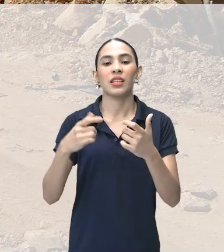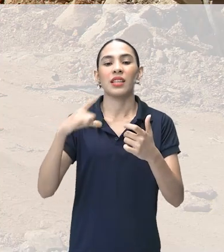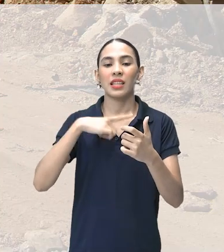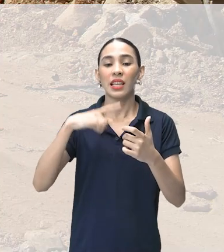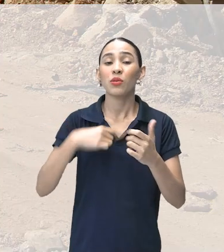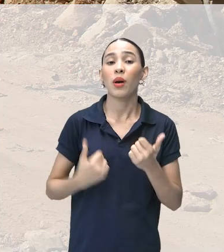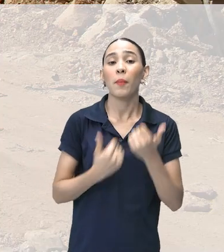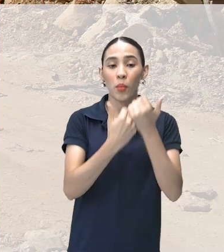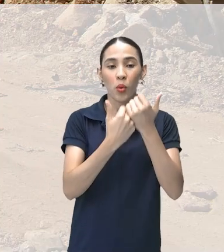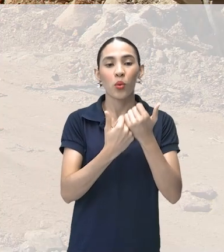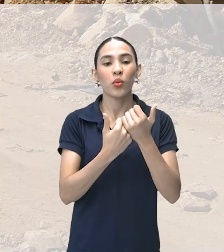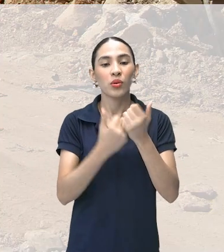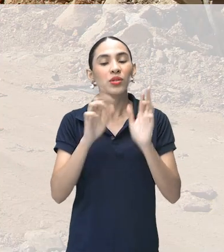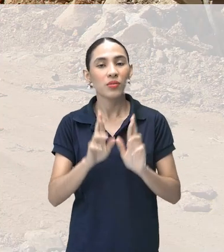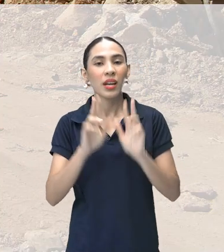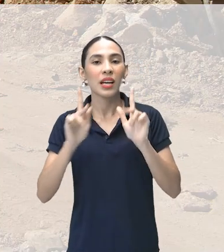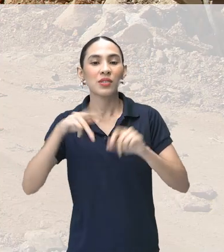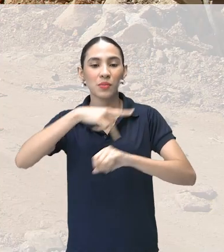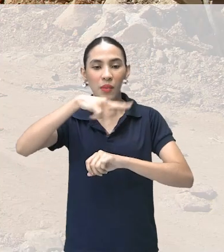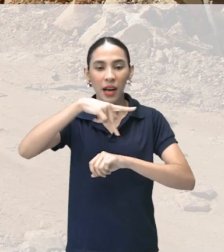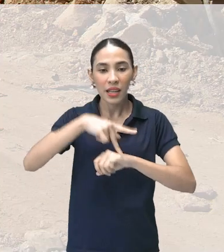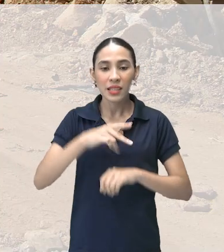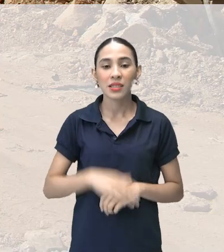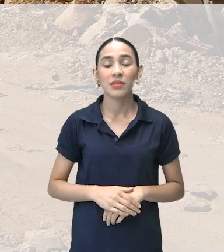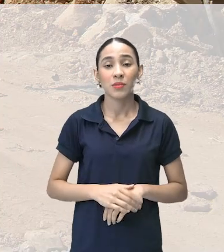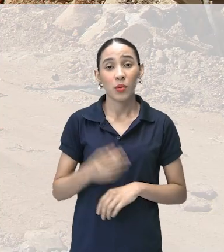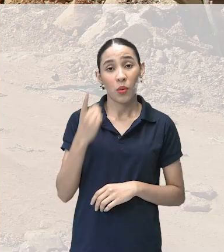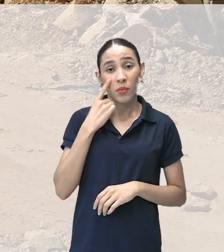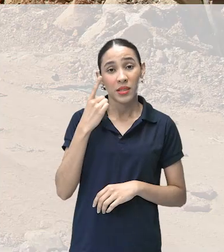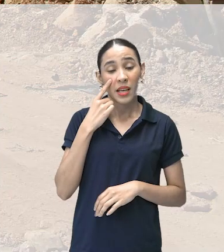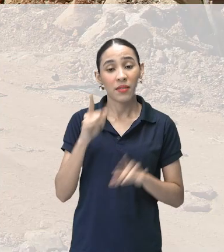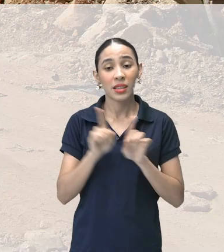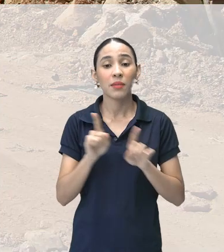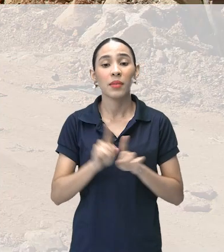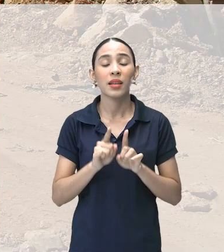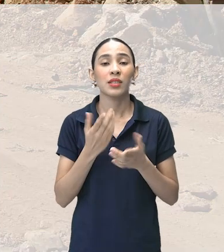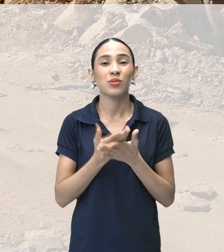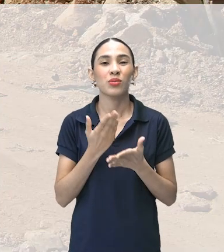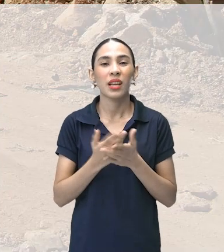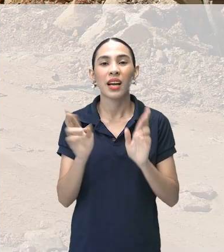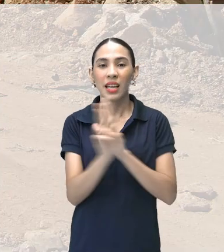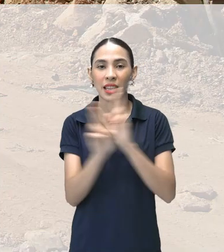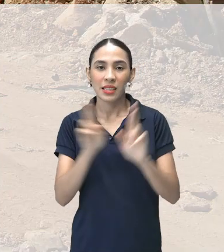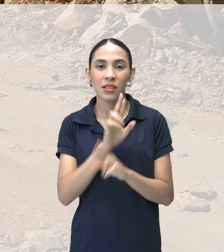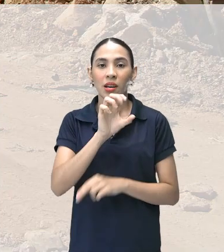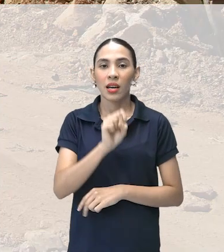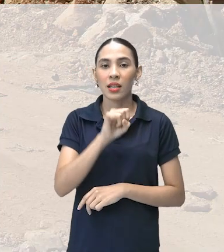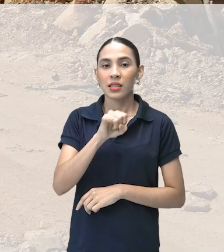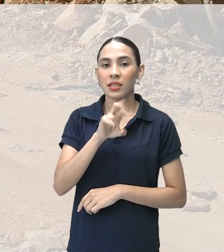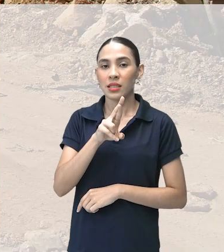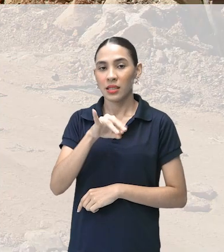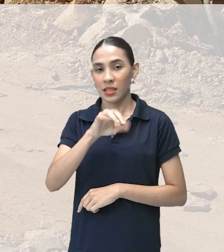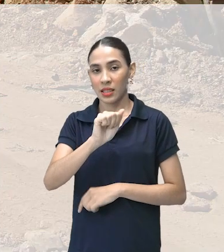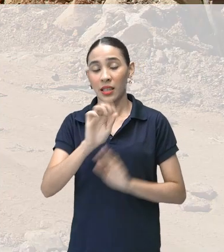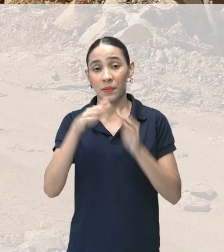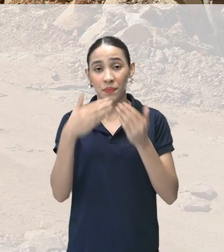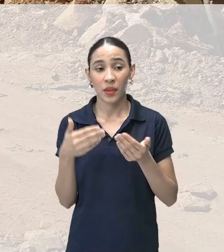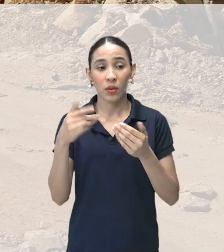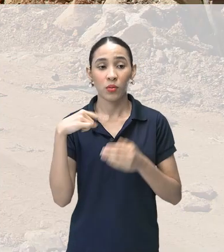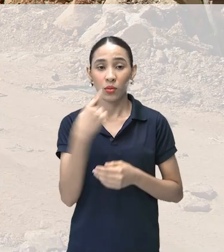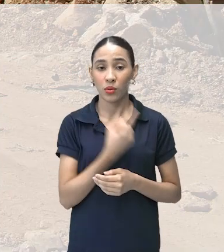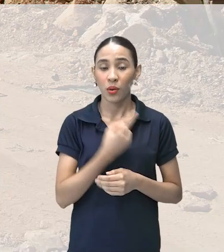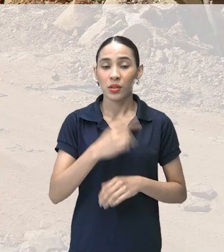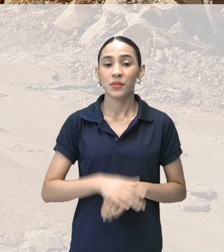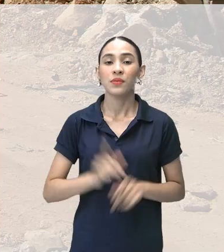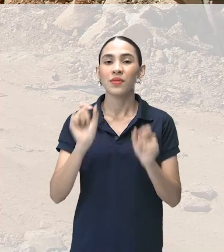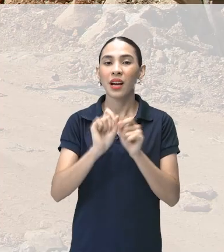tendo apoio, né, de diferentes nações, como a gente vai estudar em relação à Síria. Então, nós iremos,